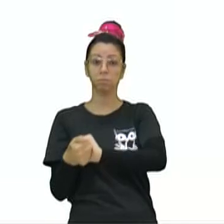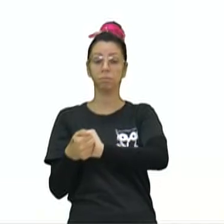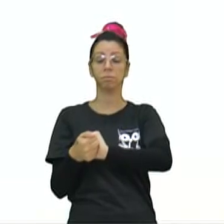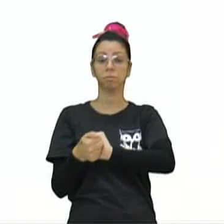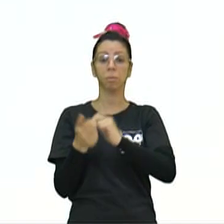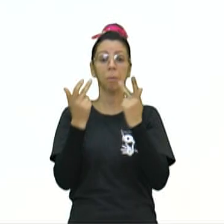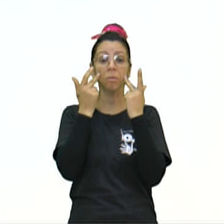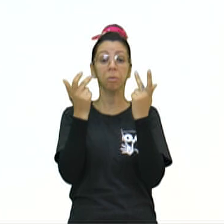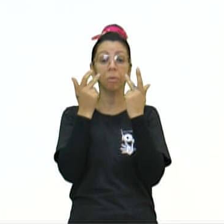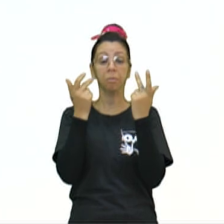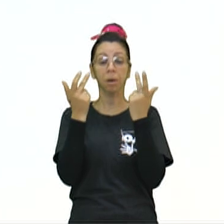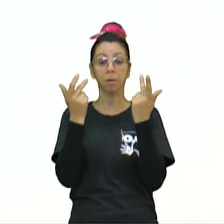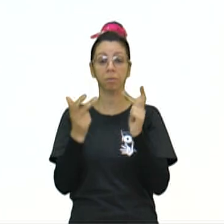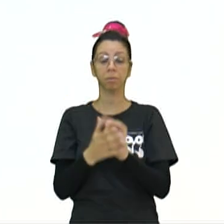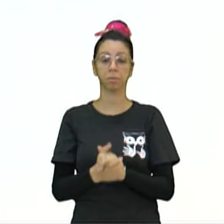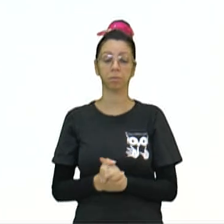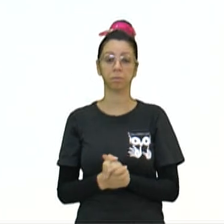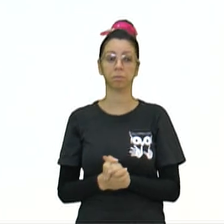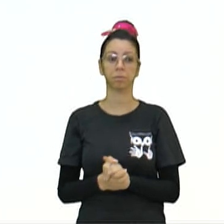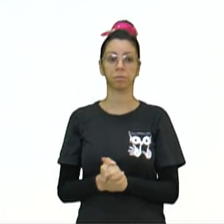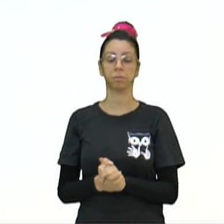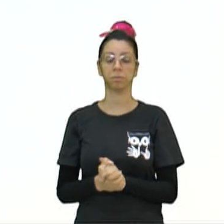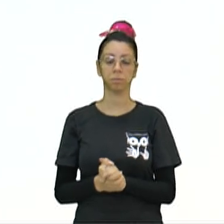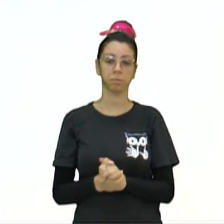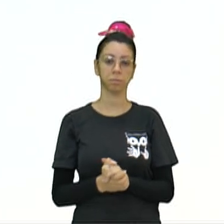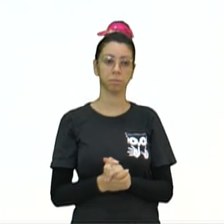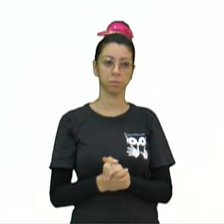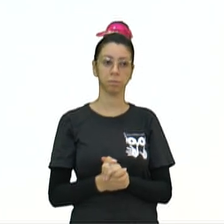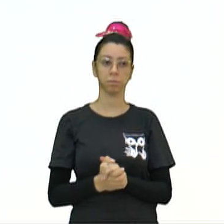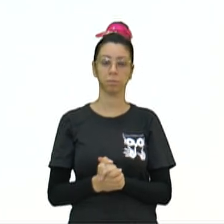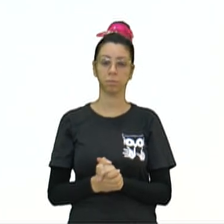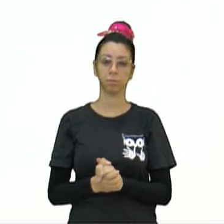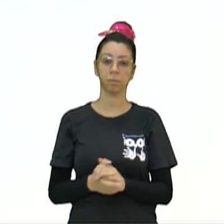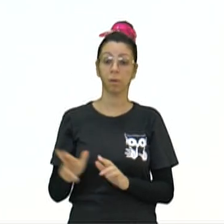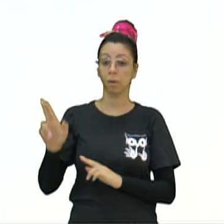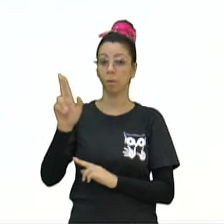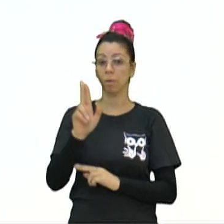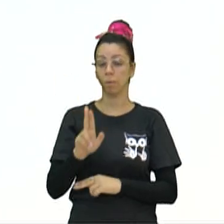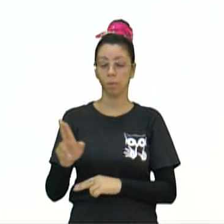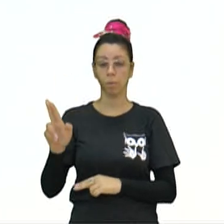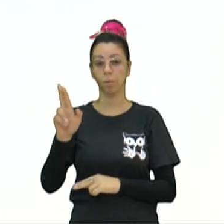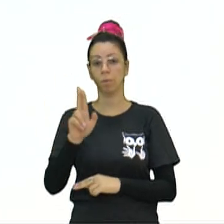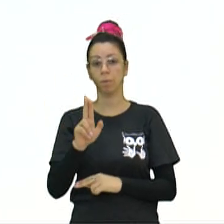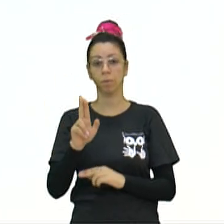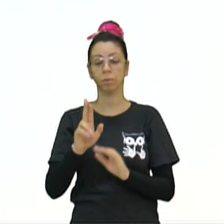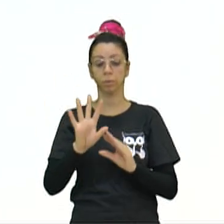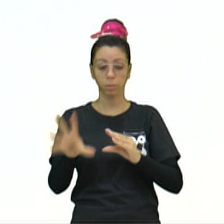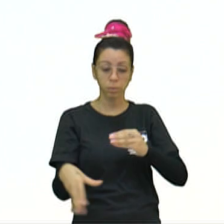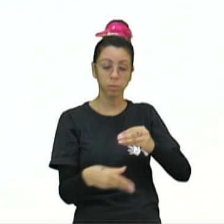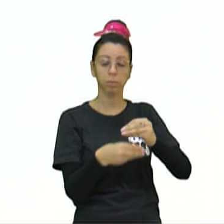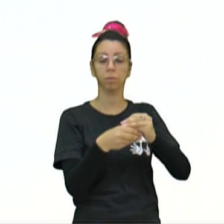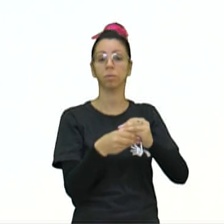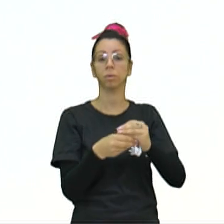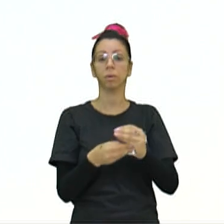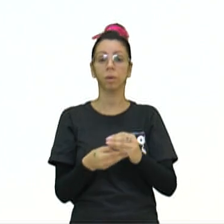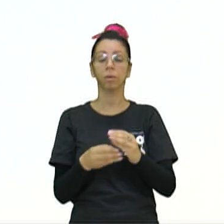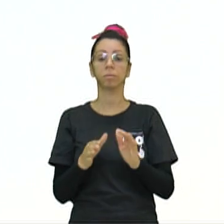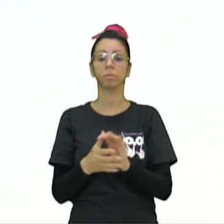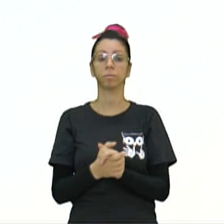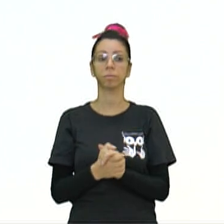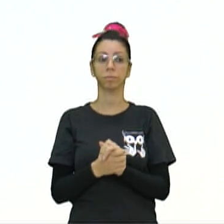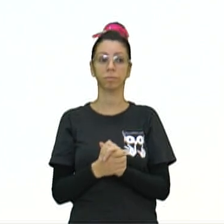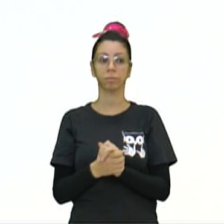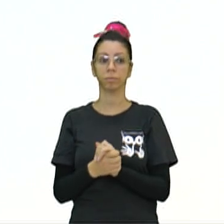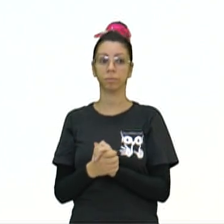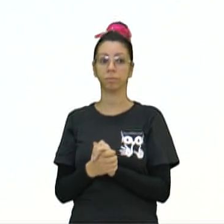A questão também dentro do Pilates solo, né, então caracteriza também pelo uso de acessórios auxiliares, como a realização do Magic